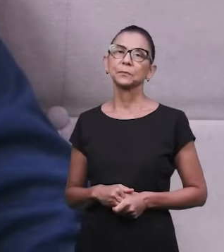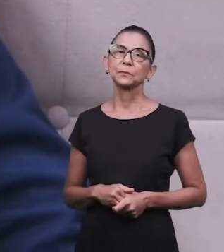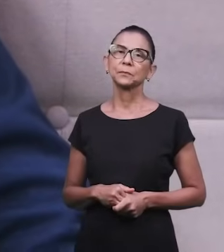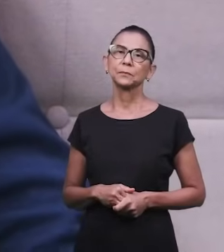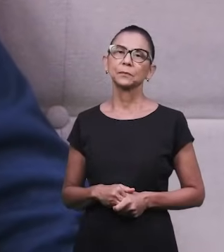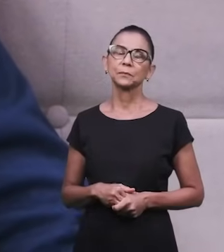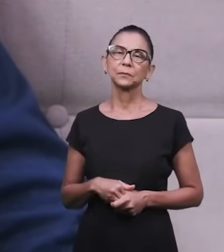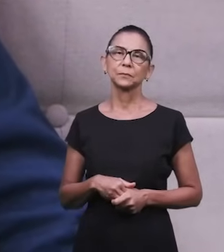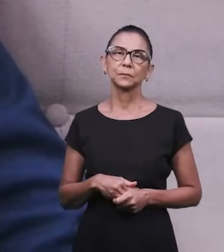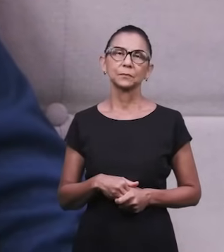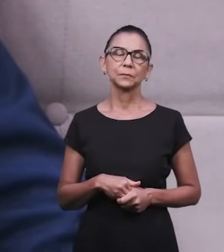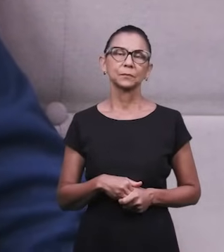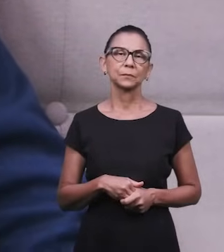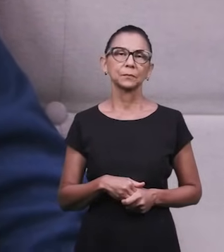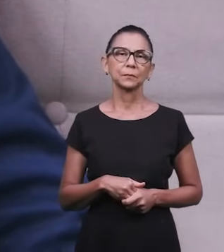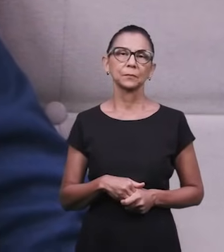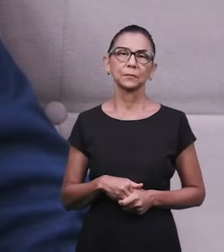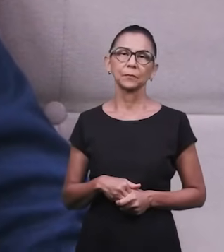Todo-Poderoso,